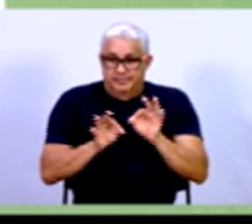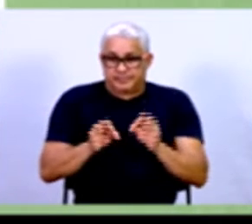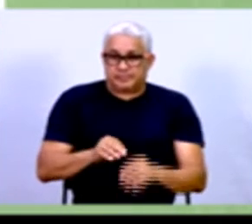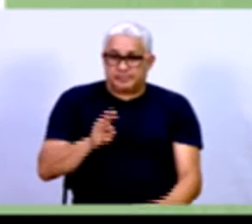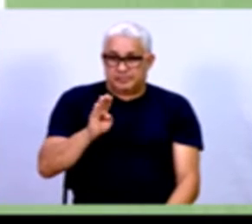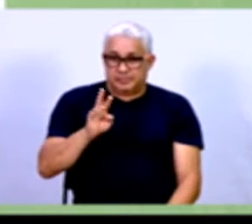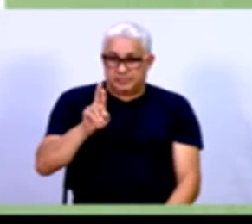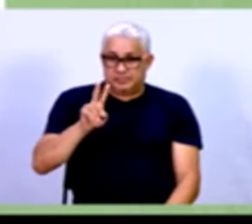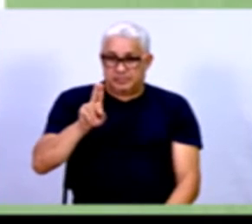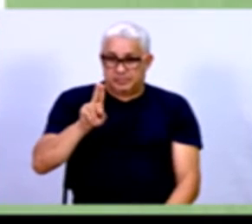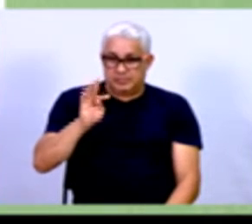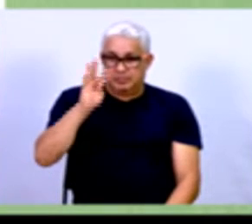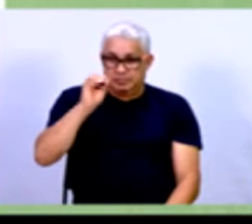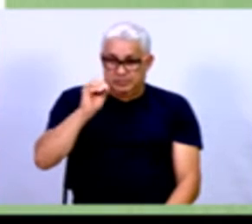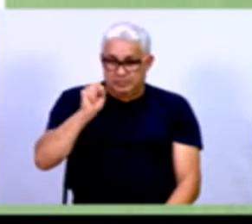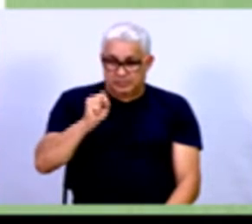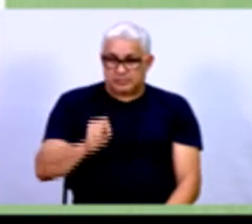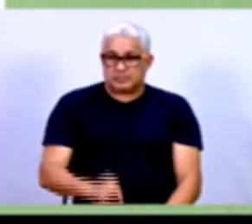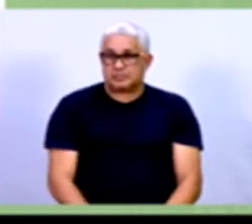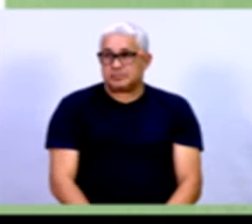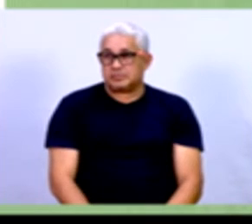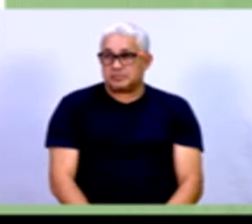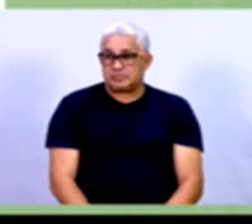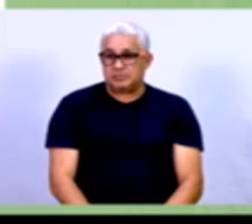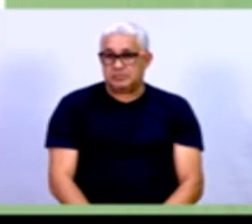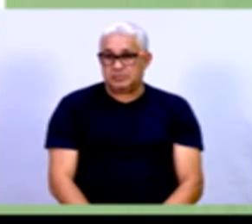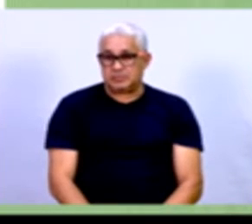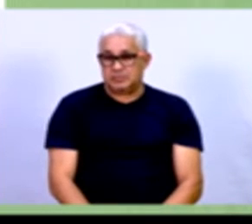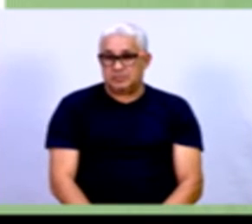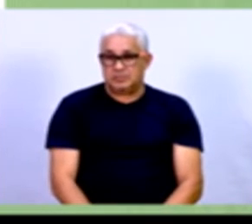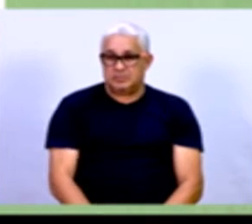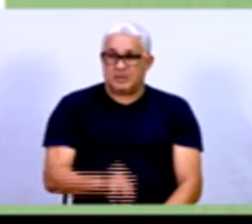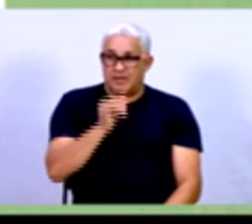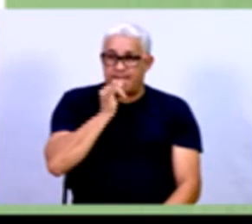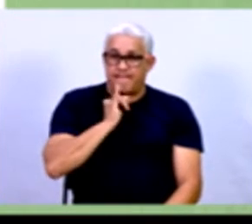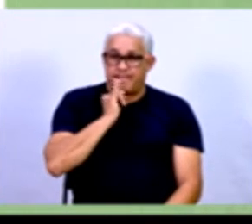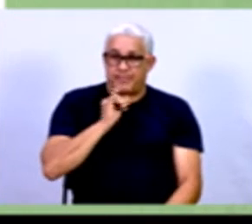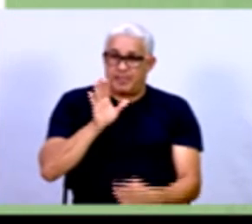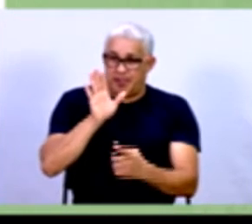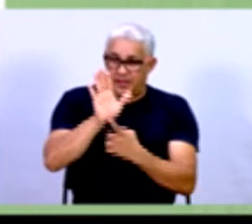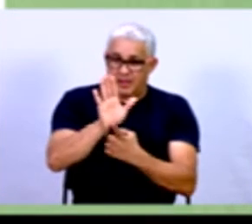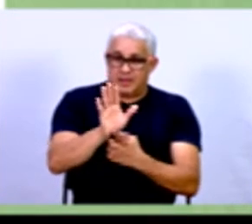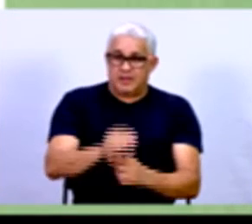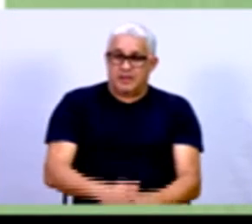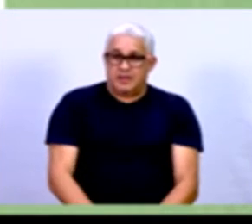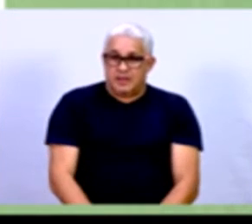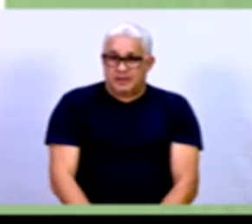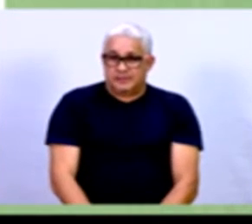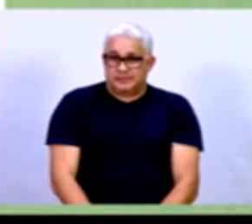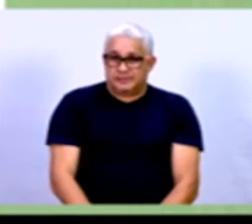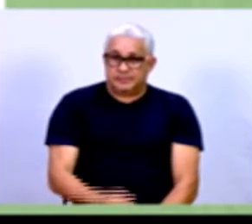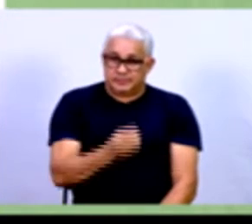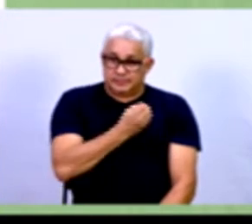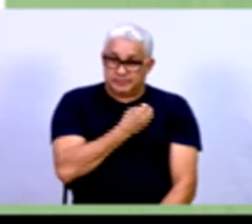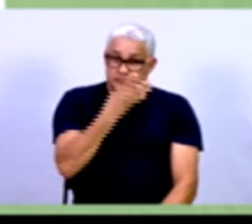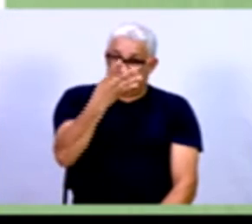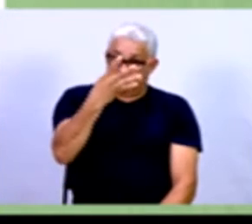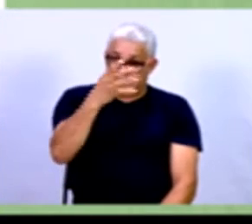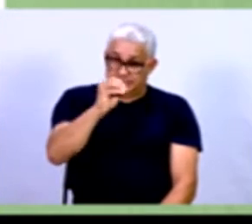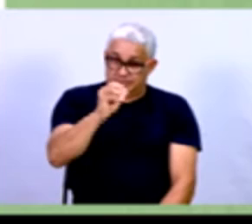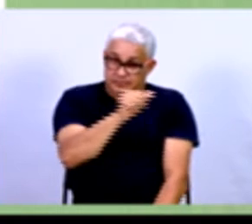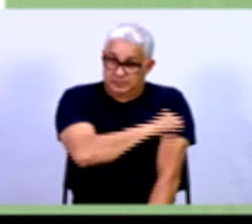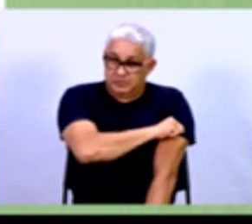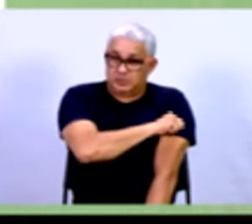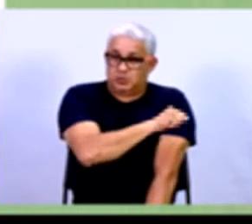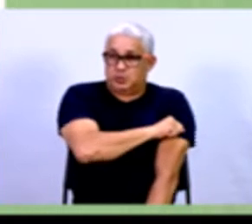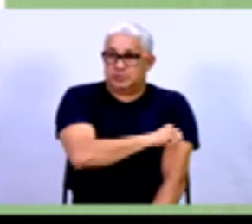brutos. Esse aqui é um exemplo de conjuntos de dados amostrais de nota de 40 alunos, tá, pessoal?